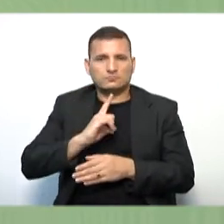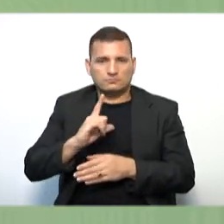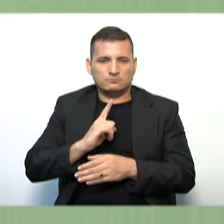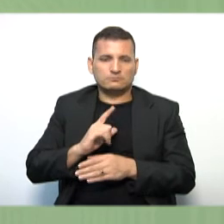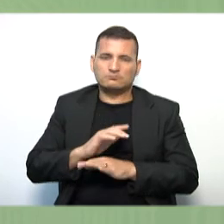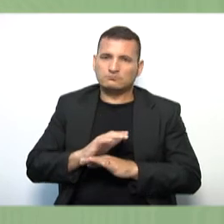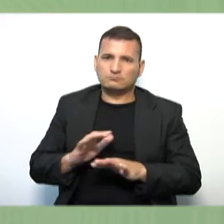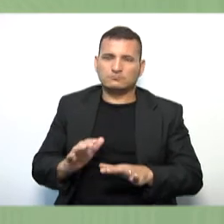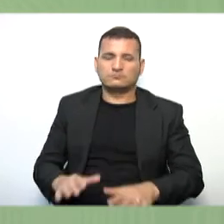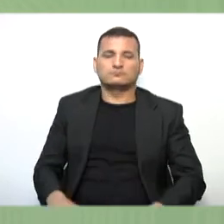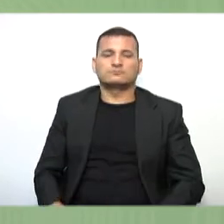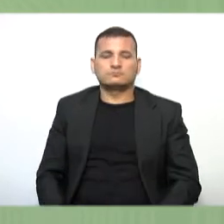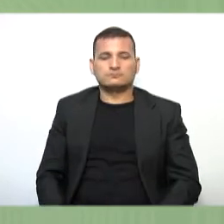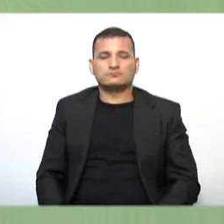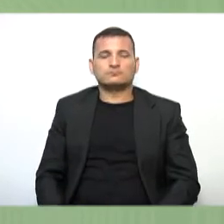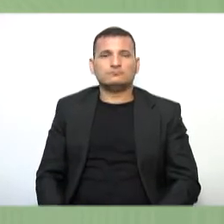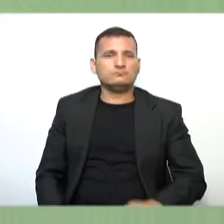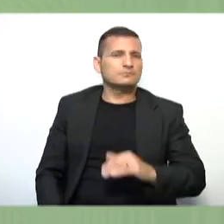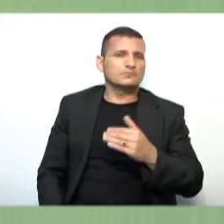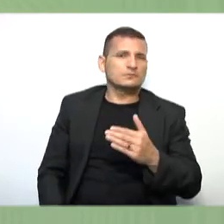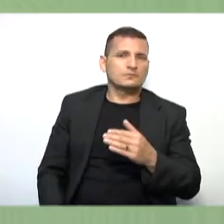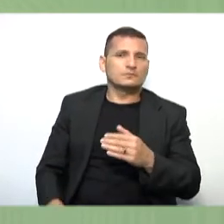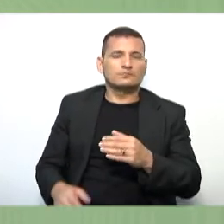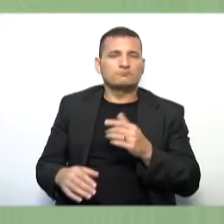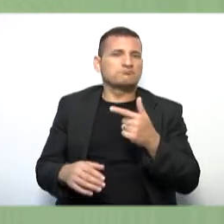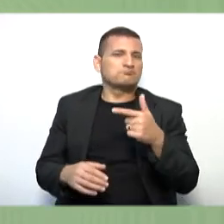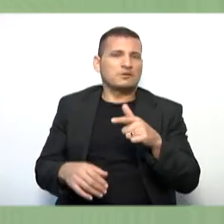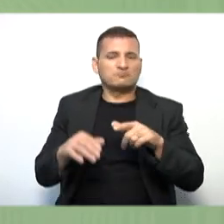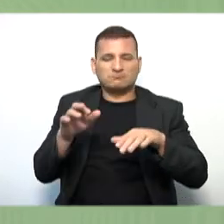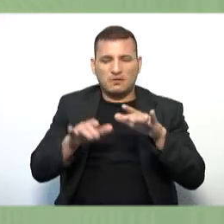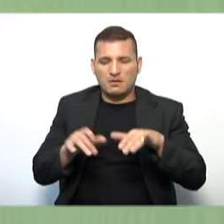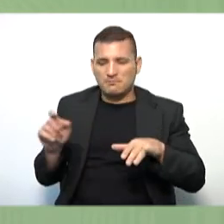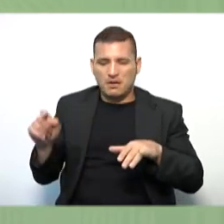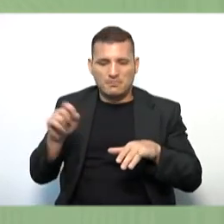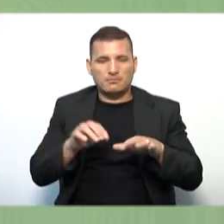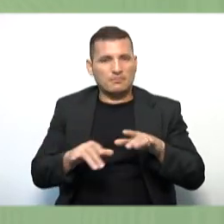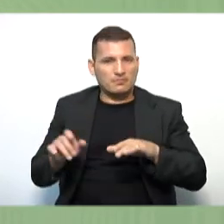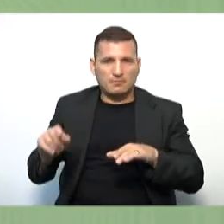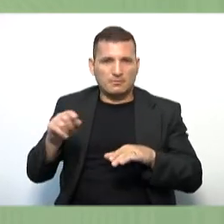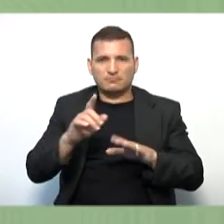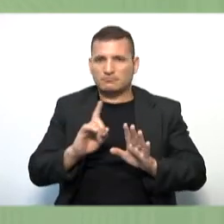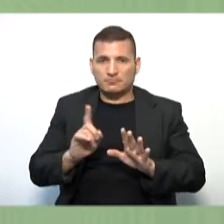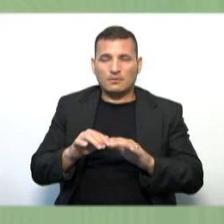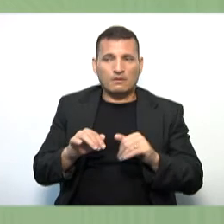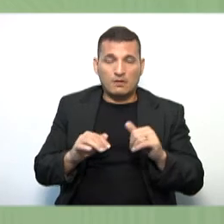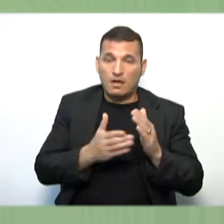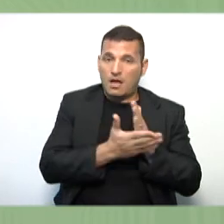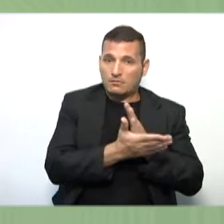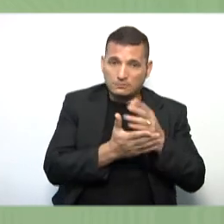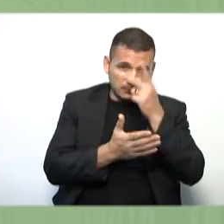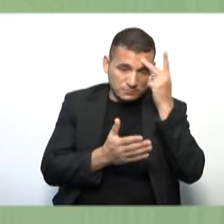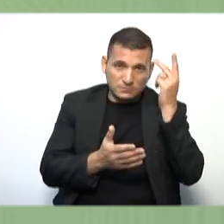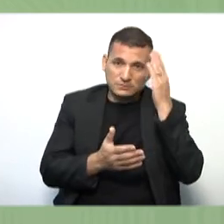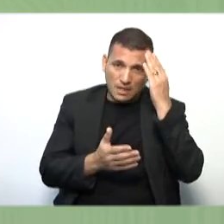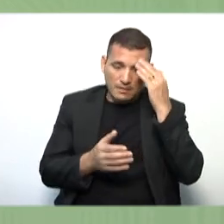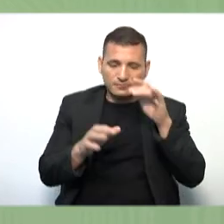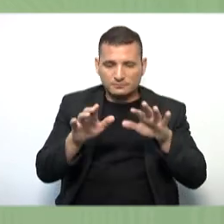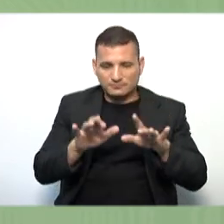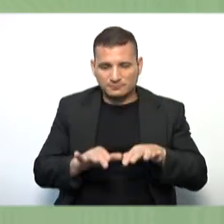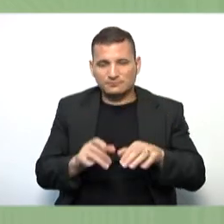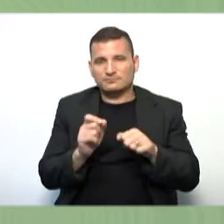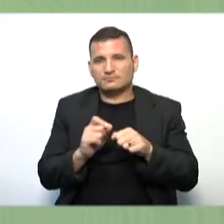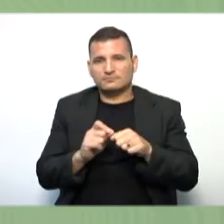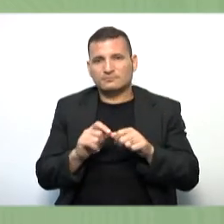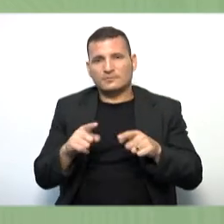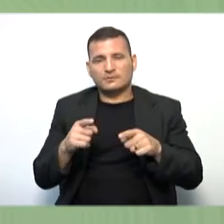arquivo é impresso. Exatamente. Então, ninguém manda linha de código de comandos, né? Claro que tem alguém que sabe, né? Alguém que gosta de fazer assim